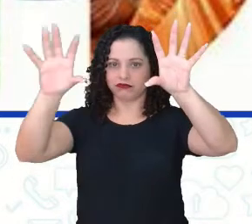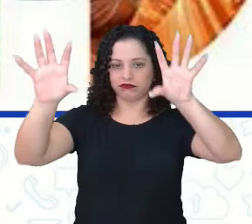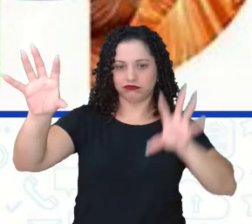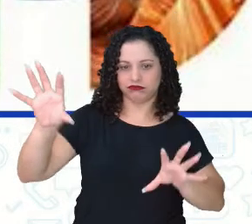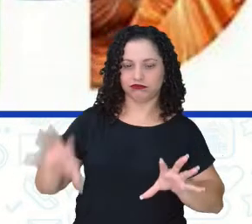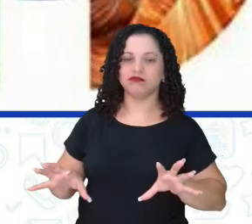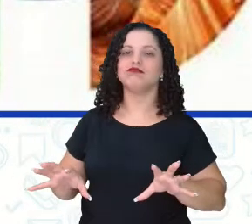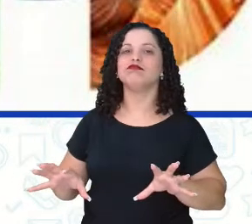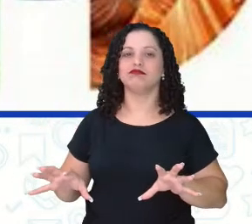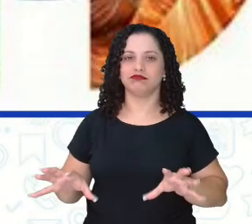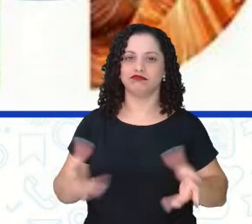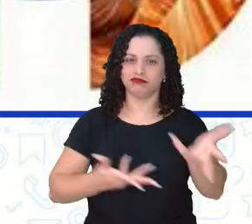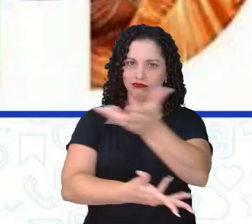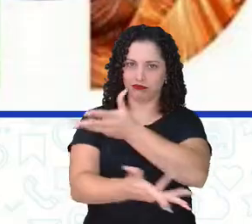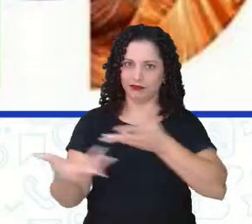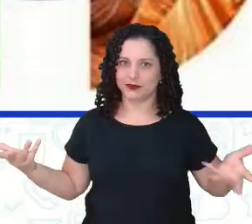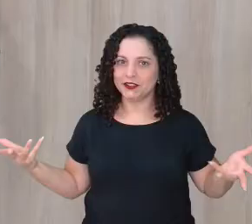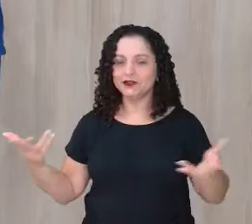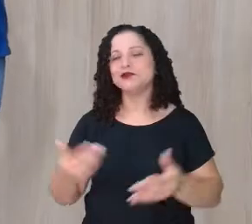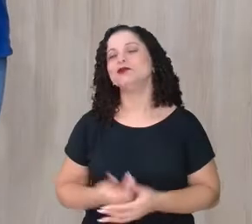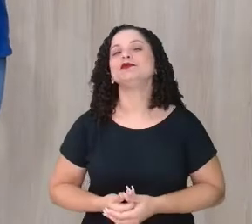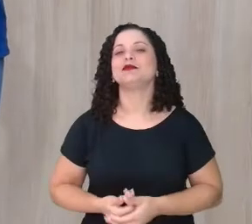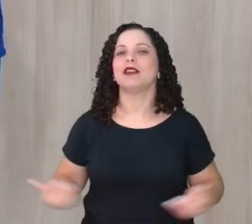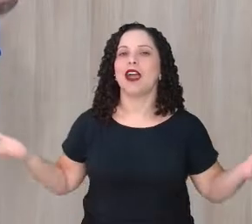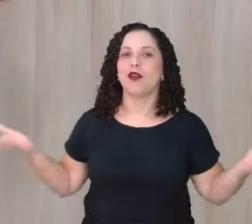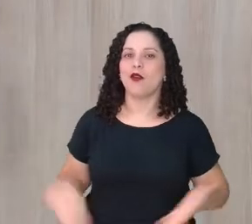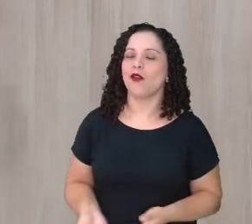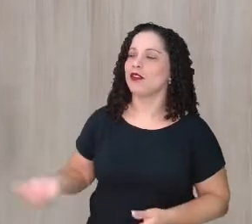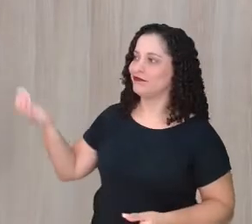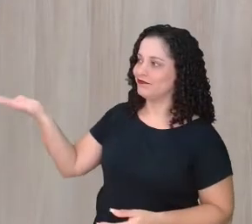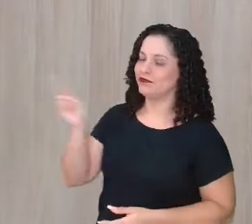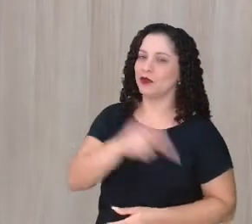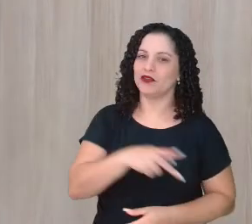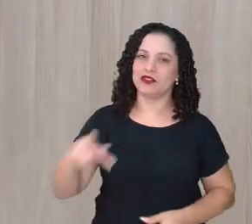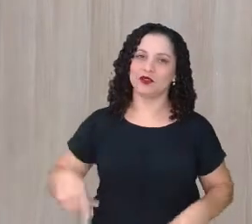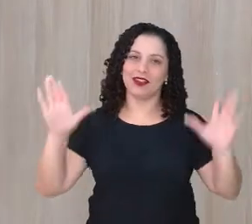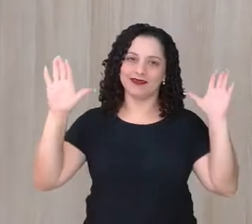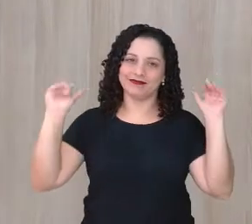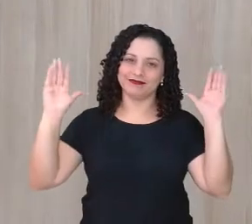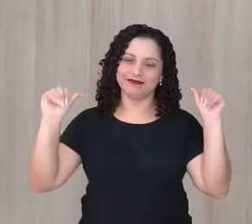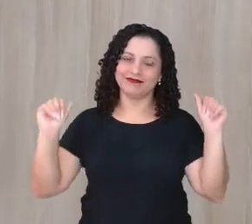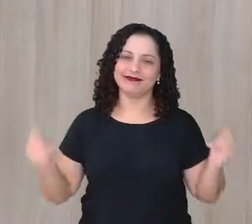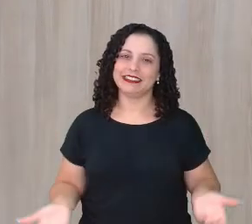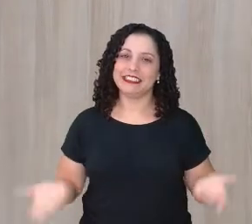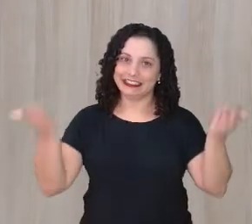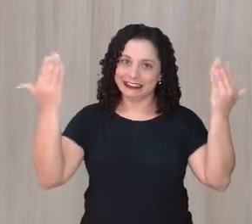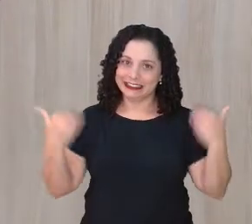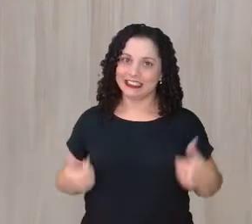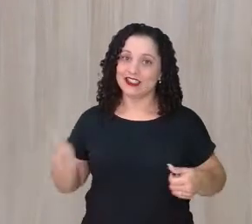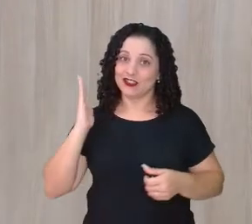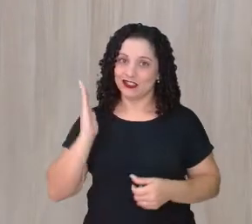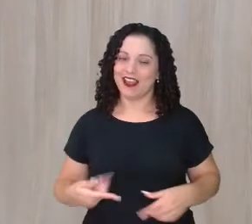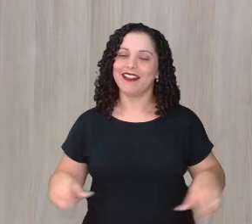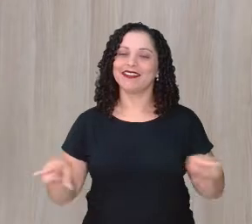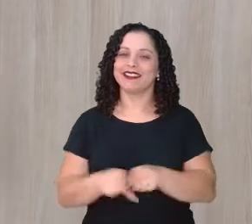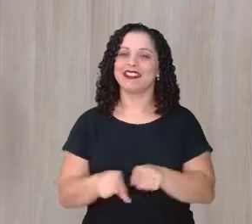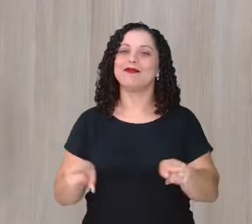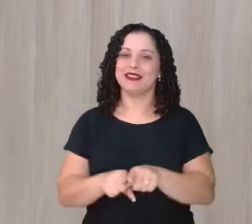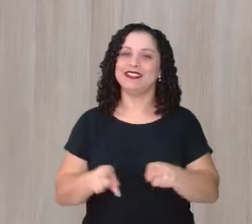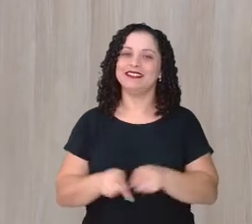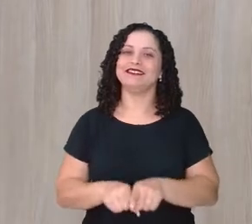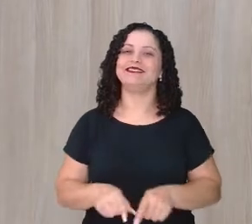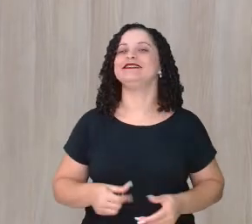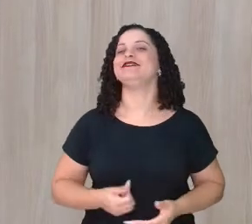a outra. Eu vou chamar a professora Cláudia para ela se despedir, enquanto, né, eu já também vou me preparar aqui para